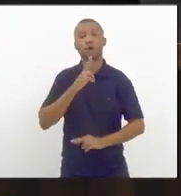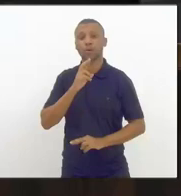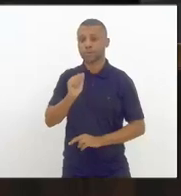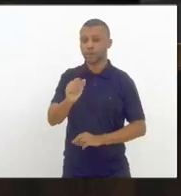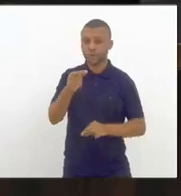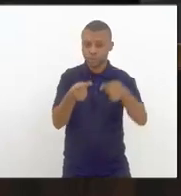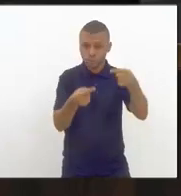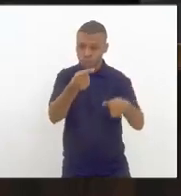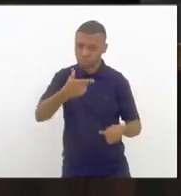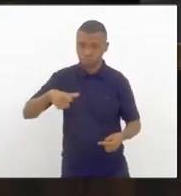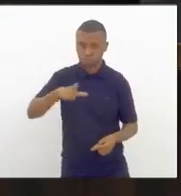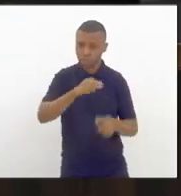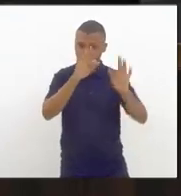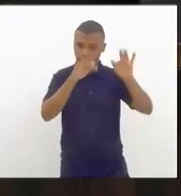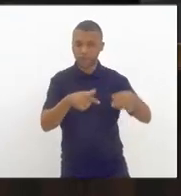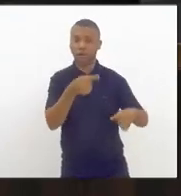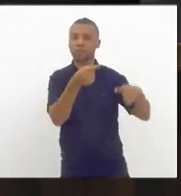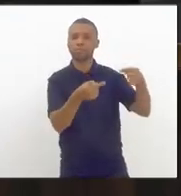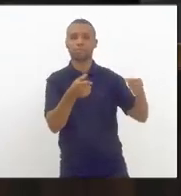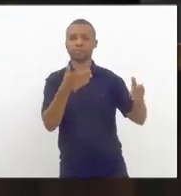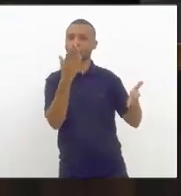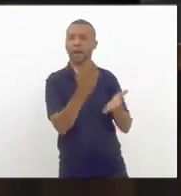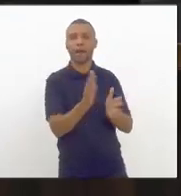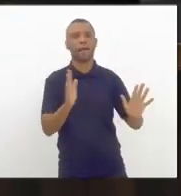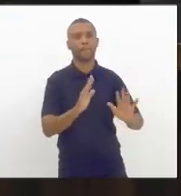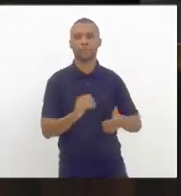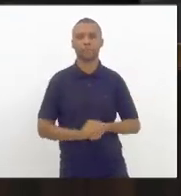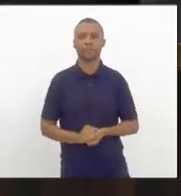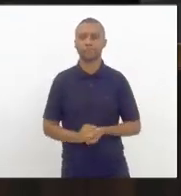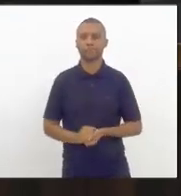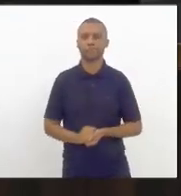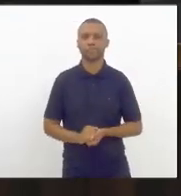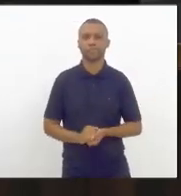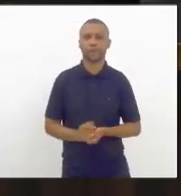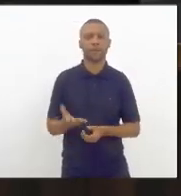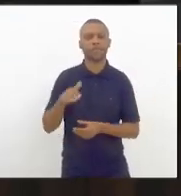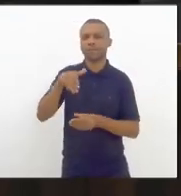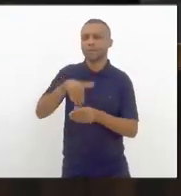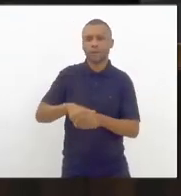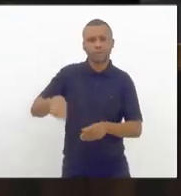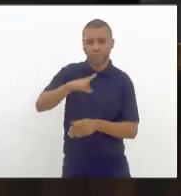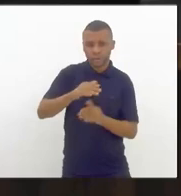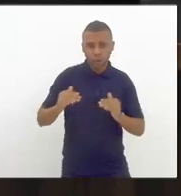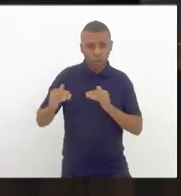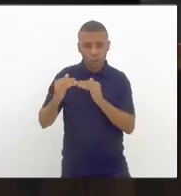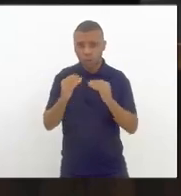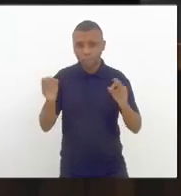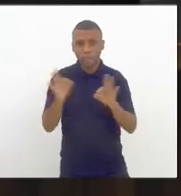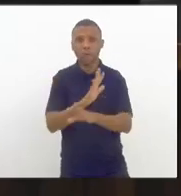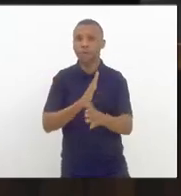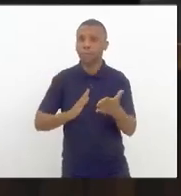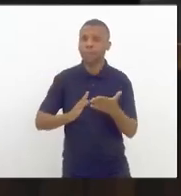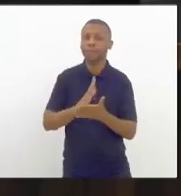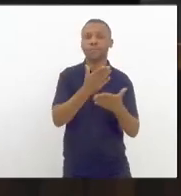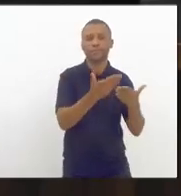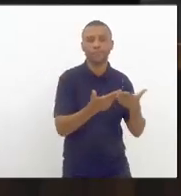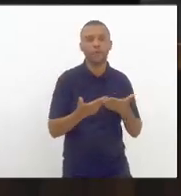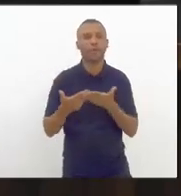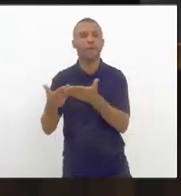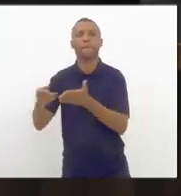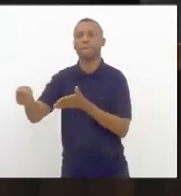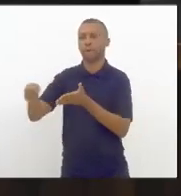não havendo quem queira discutir, encerrada a discussão. Em votação, os senhores que aprovam, permaneçam como estão, aprovado, vai à